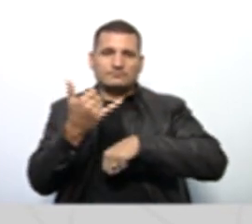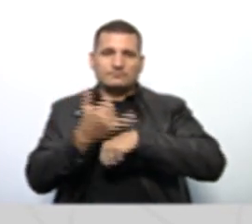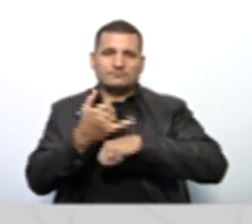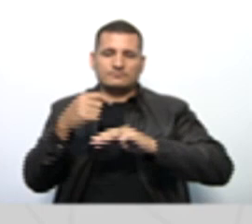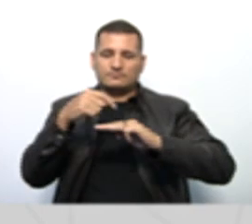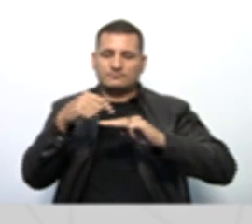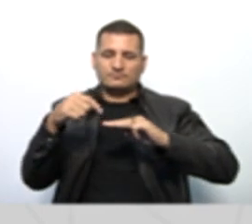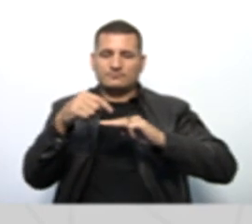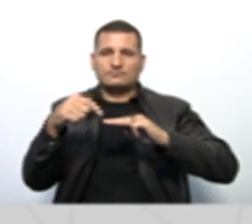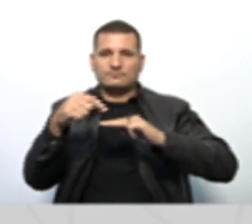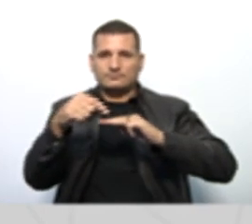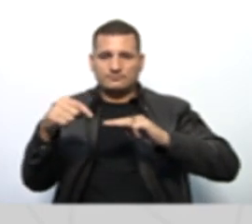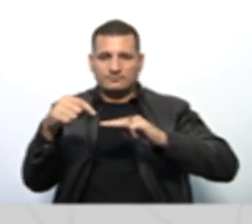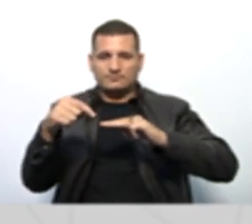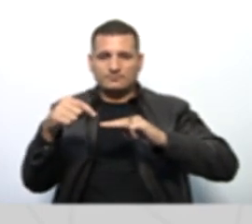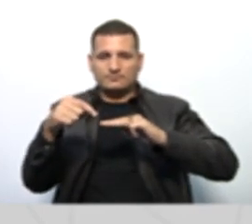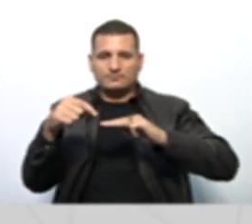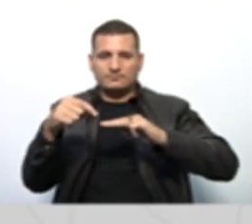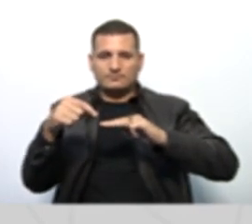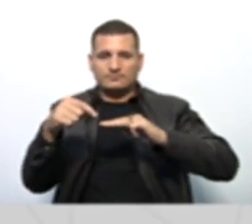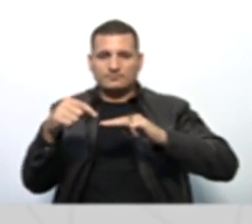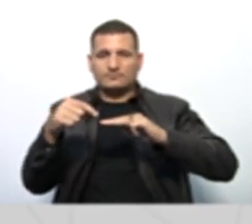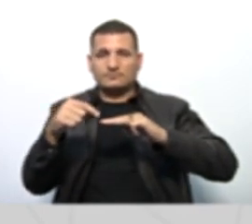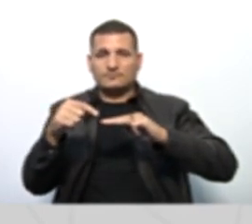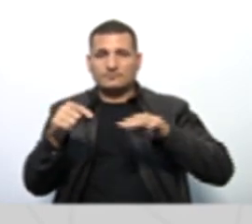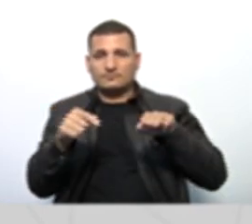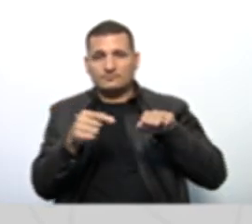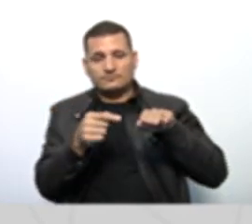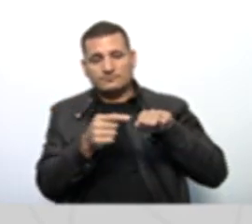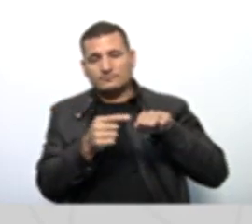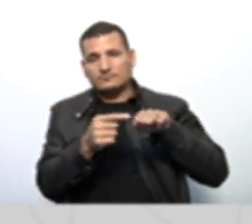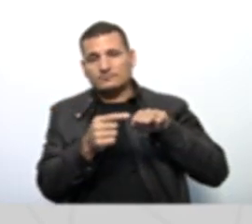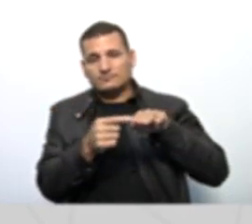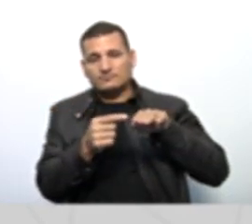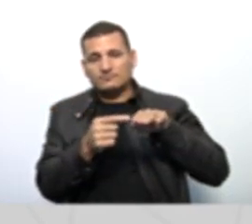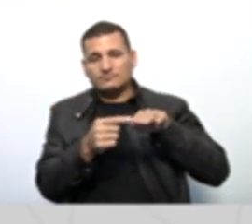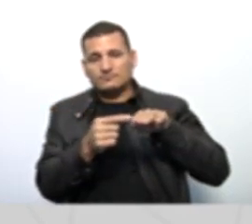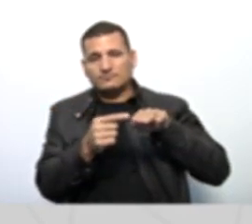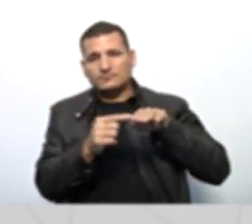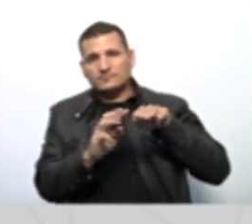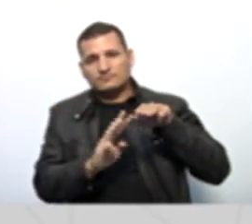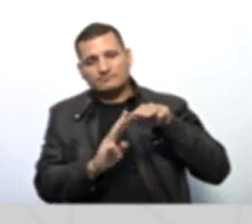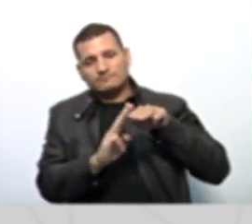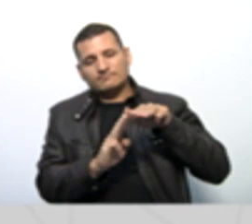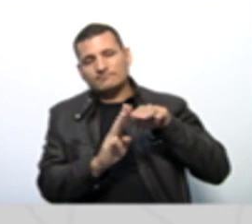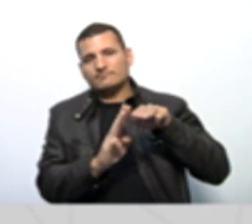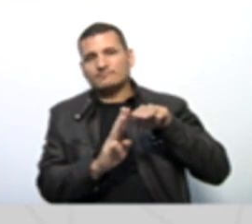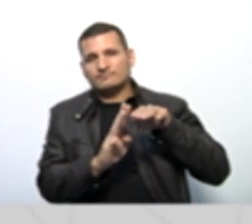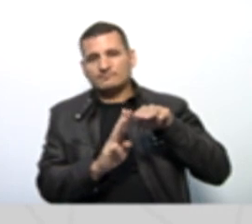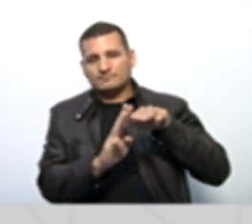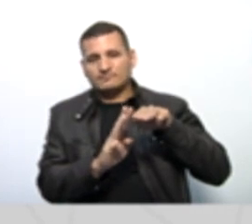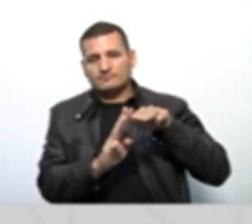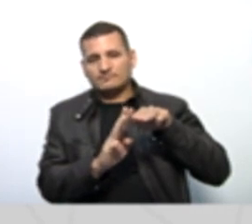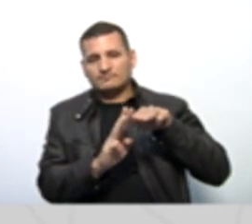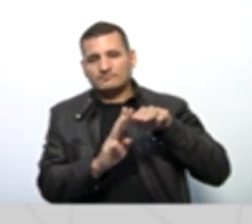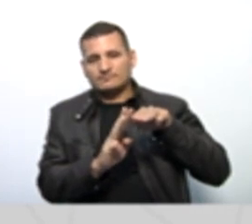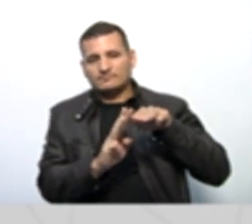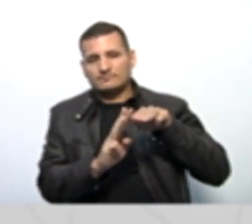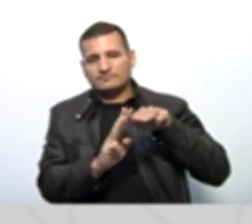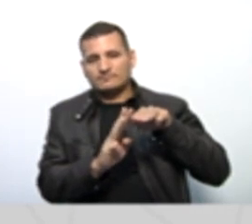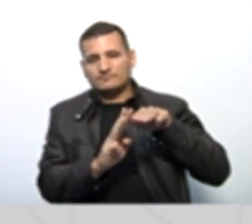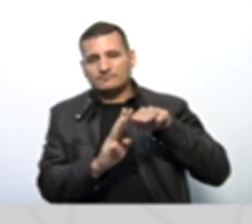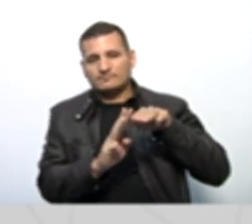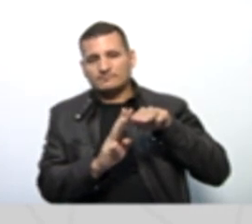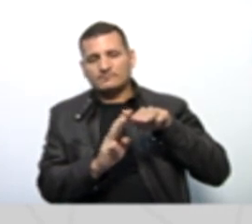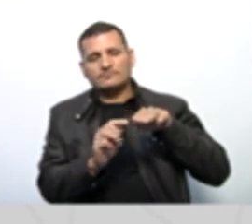então se você perceber bem aqui na pontinha tem um dentinho pessoal e se dentinho na verdade